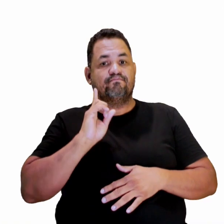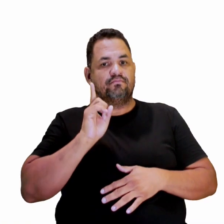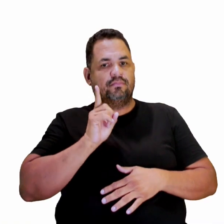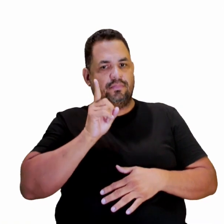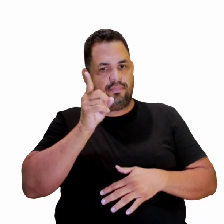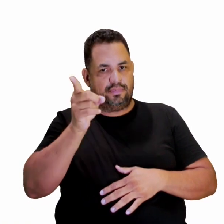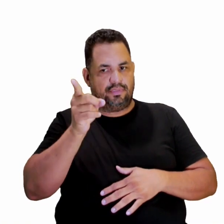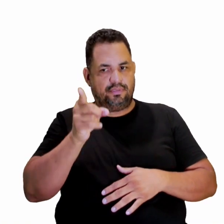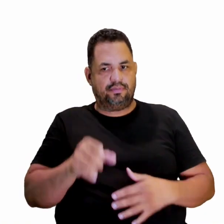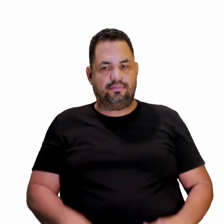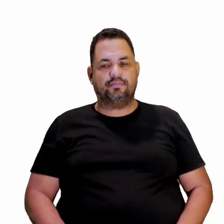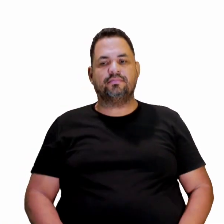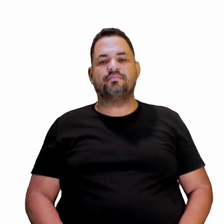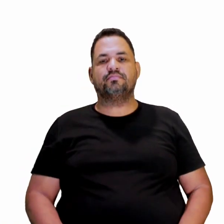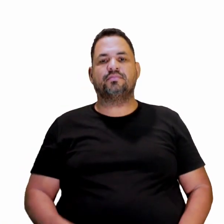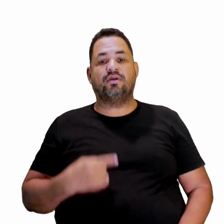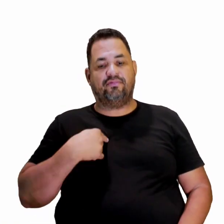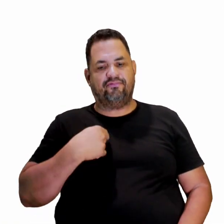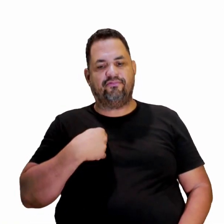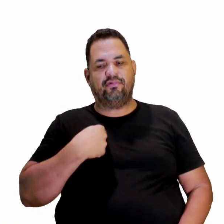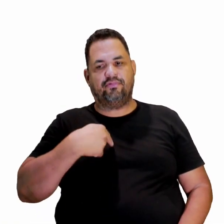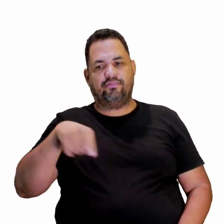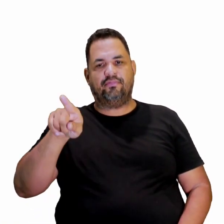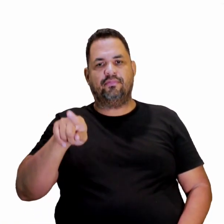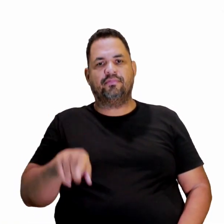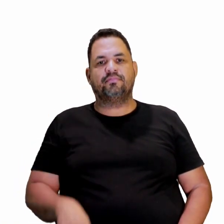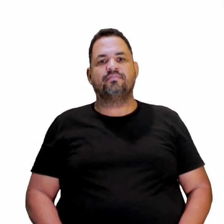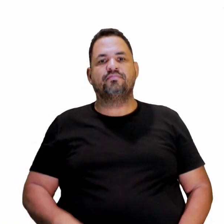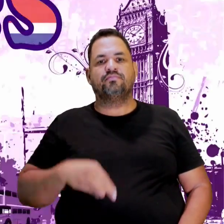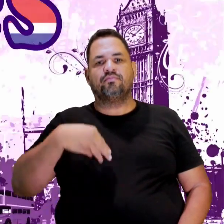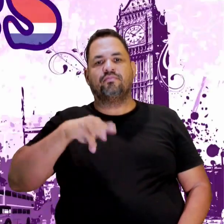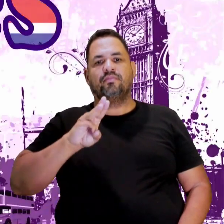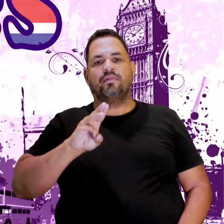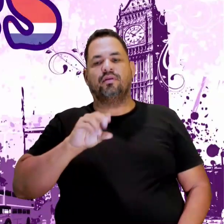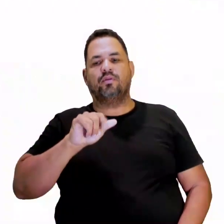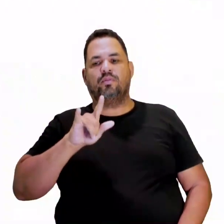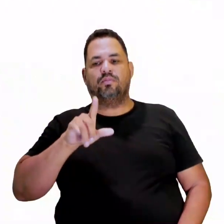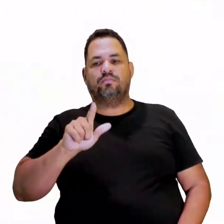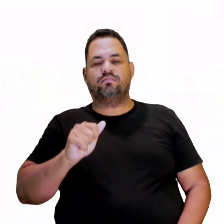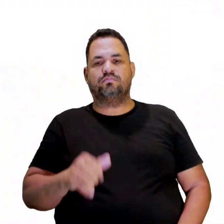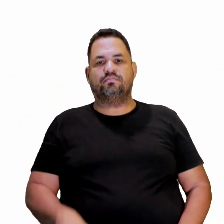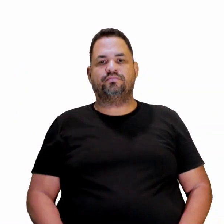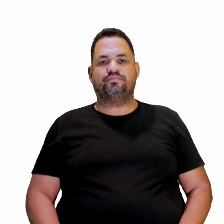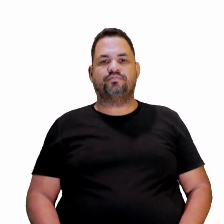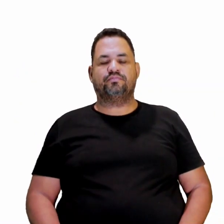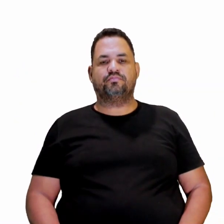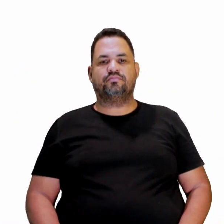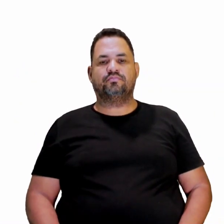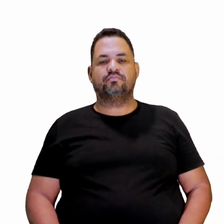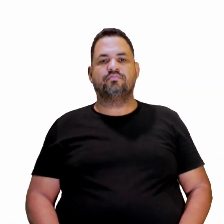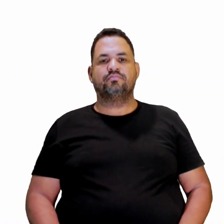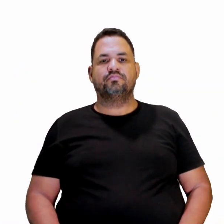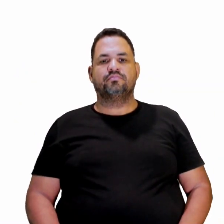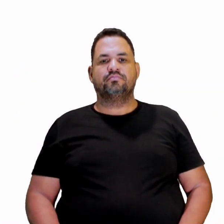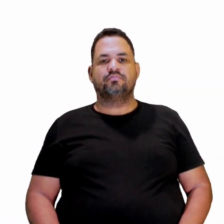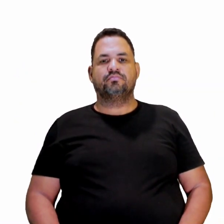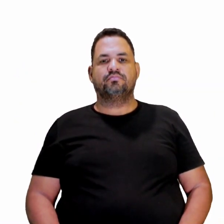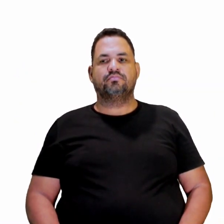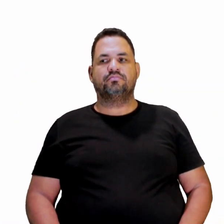falar assim, né, no português, eu vou. Mas esse will, ele seria essa terminação, agora sim. Ele seria